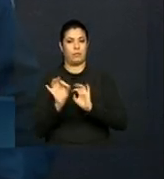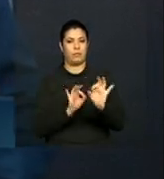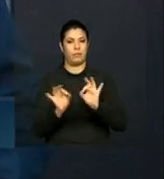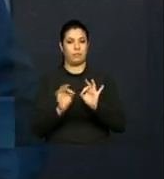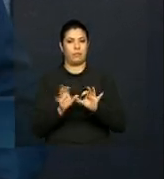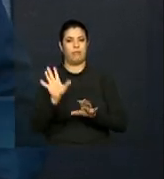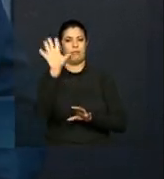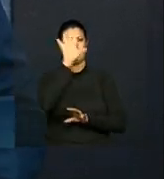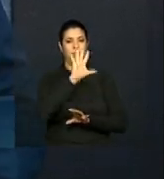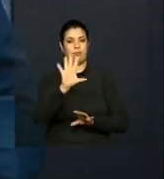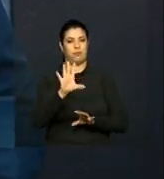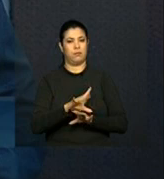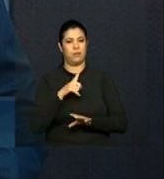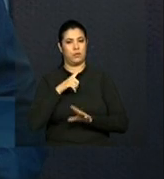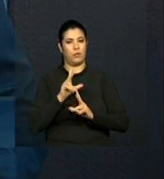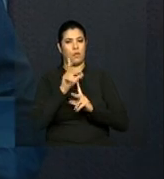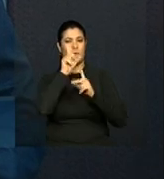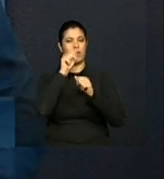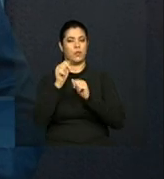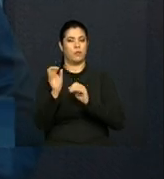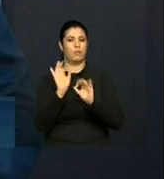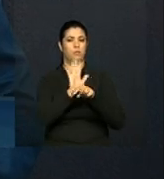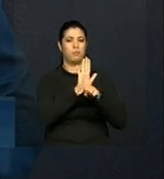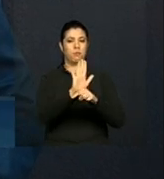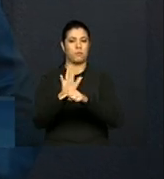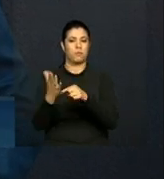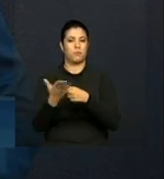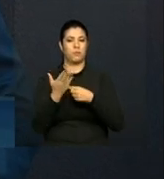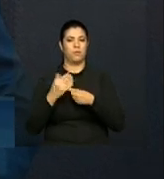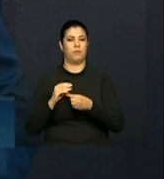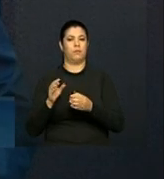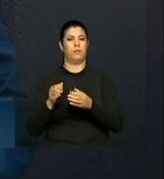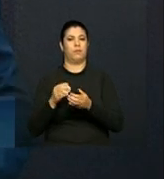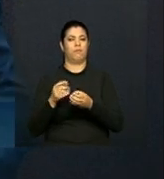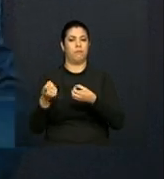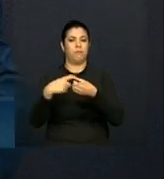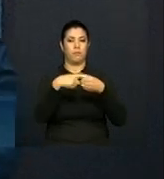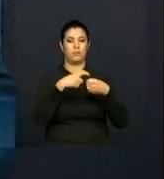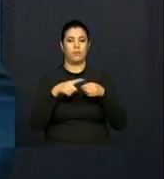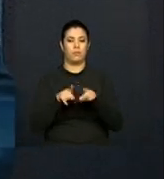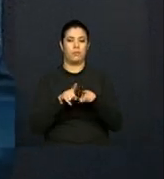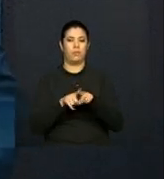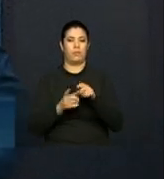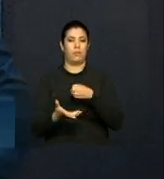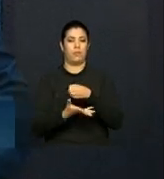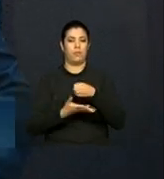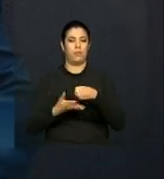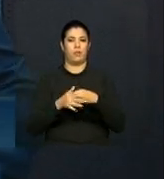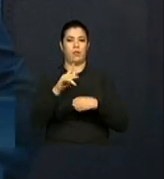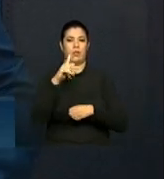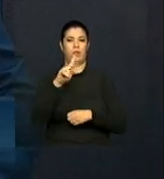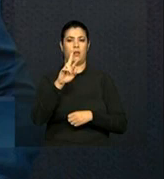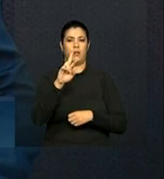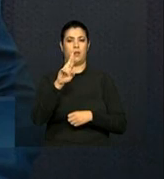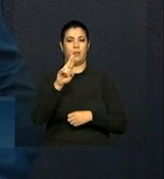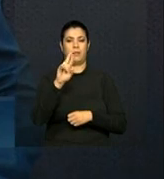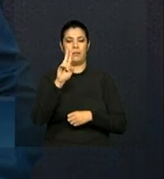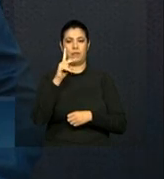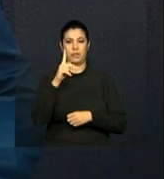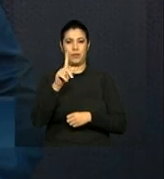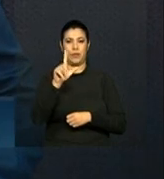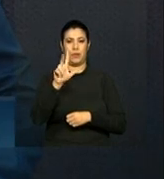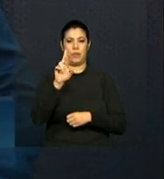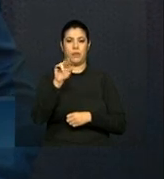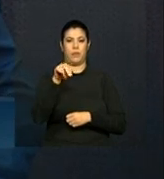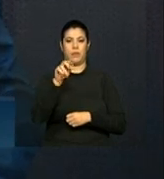planejamento com forte cooperação federativa, alicerçada nos planos plurianuais da União, estados e municípios,